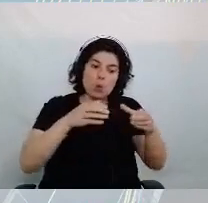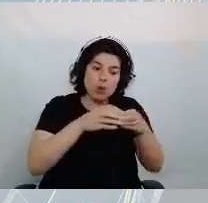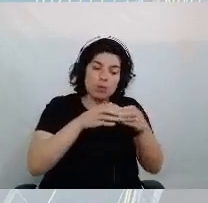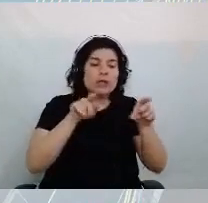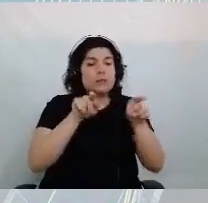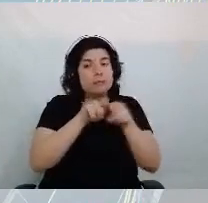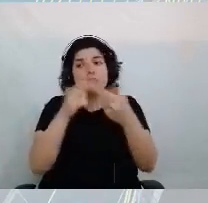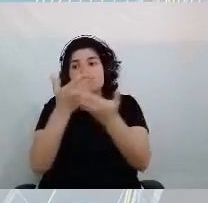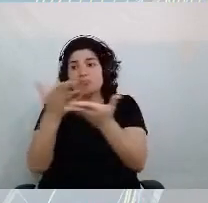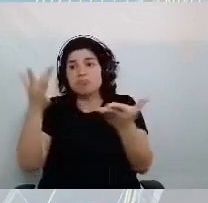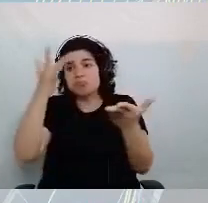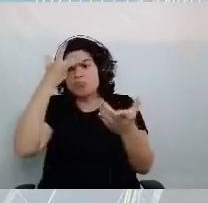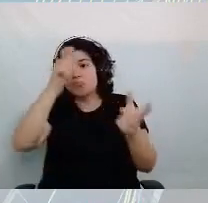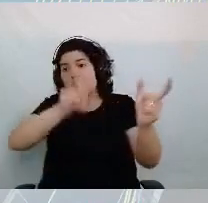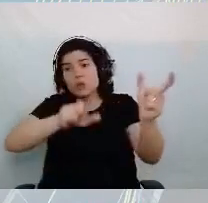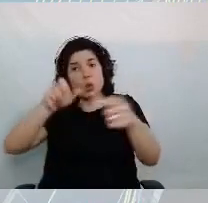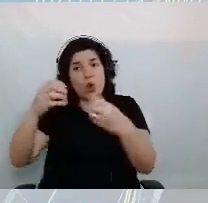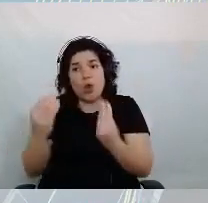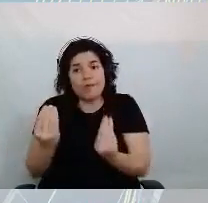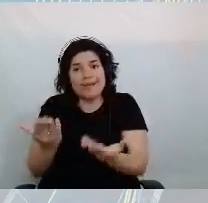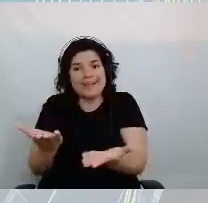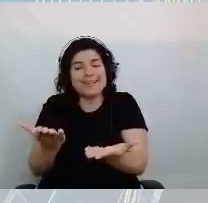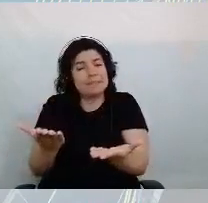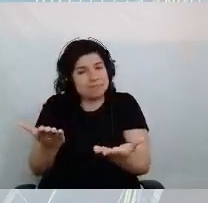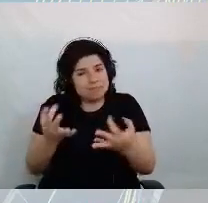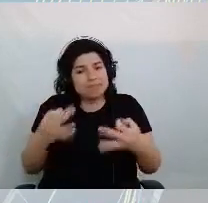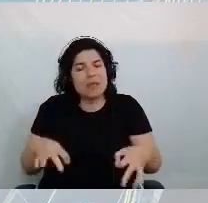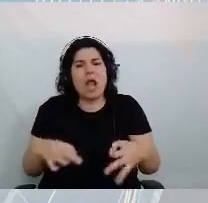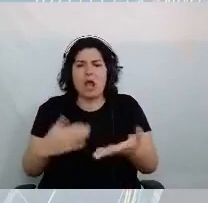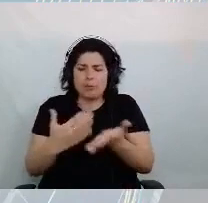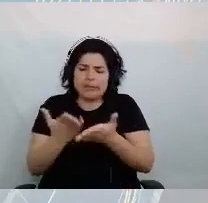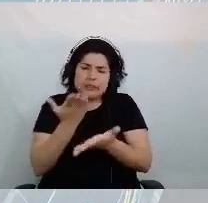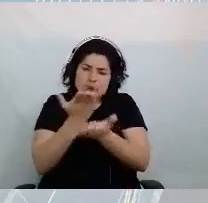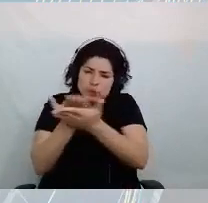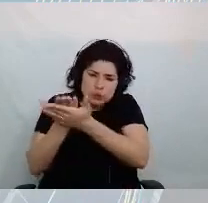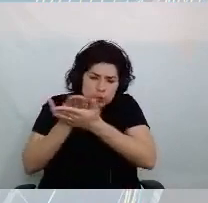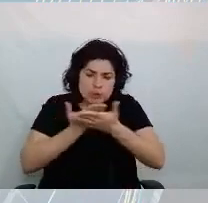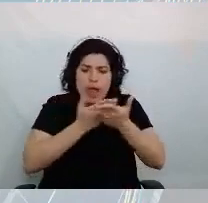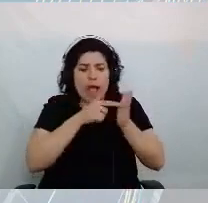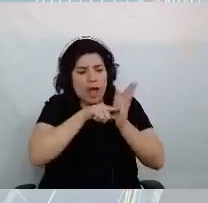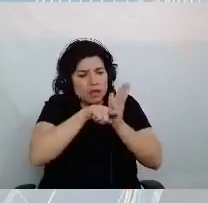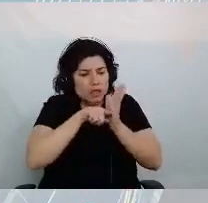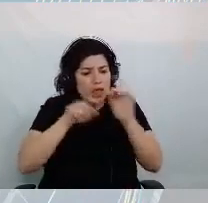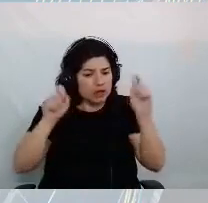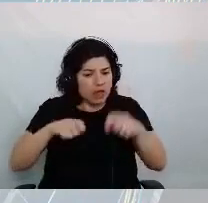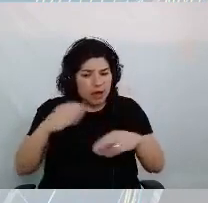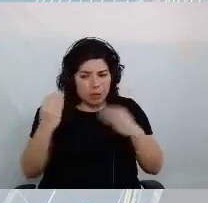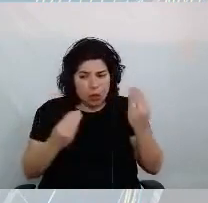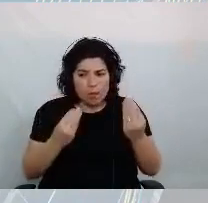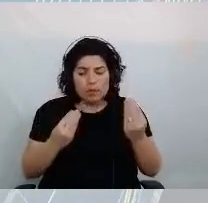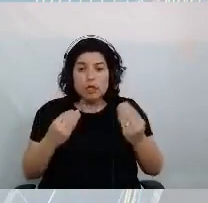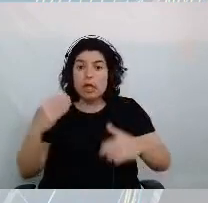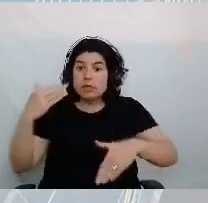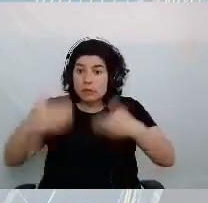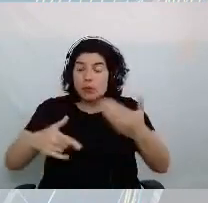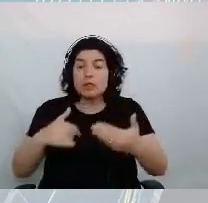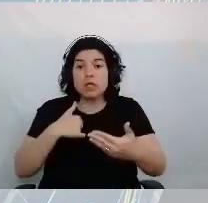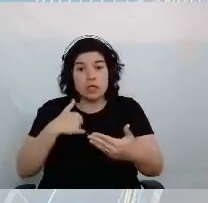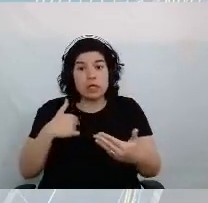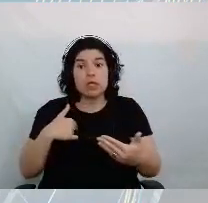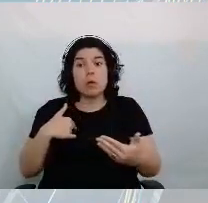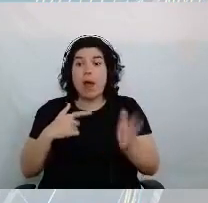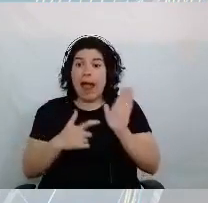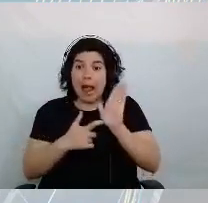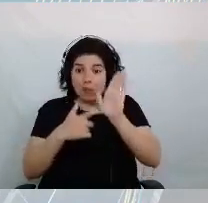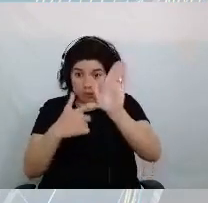pessoas. Então, eu fui estudando e analisando como que eu poderia fazer isso, para que no momento que eu apresentasse,